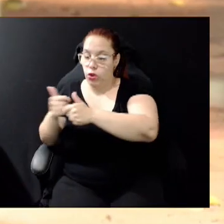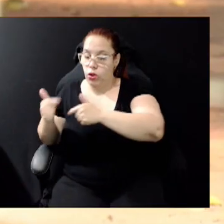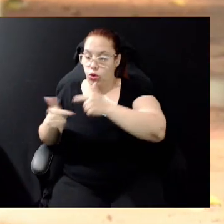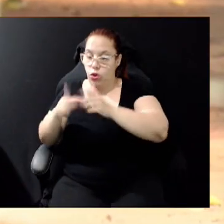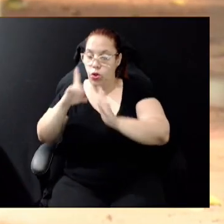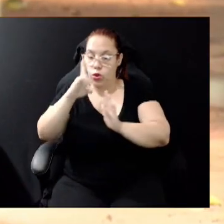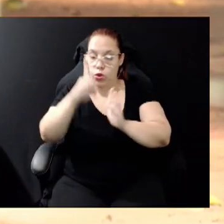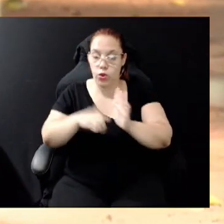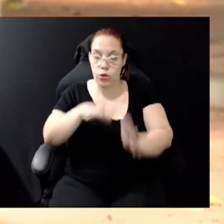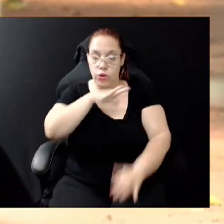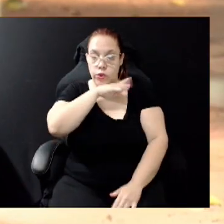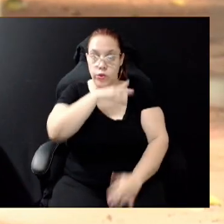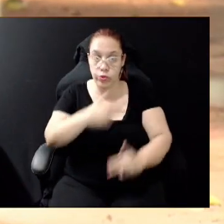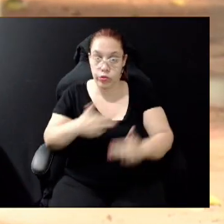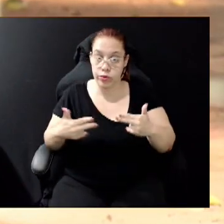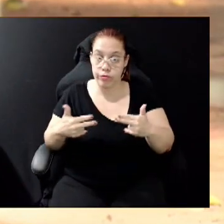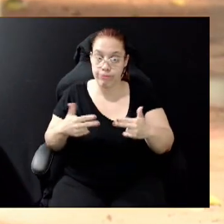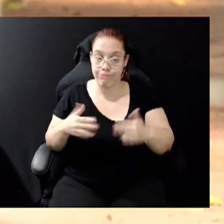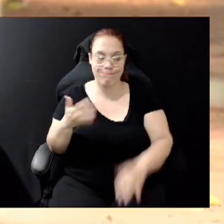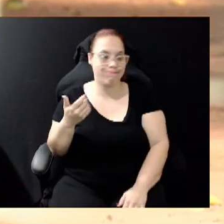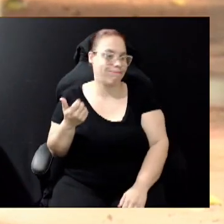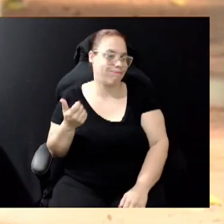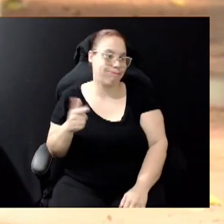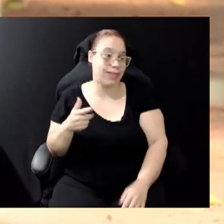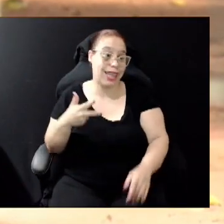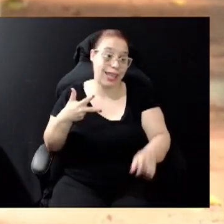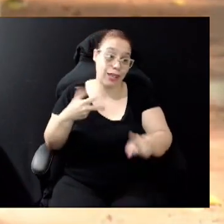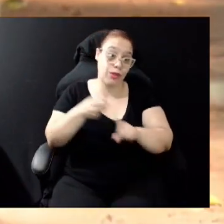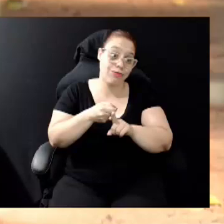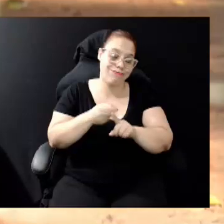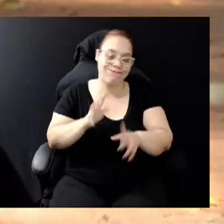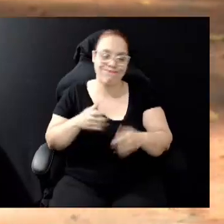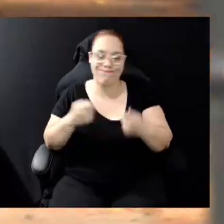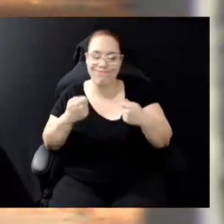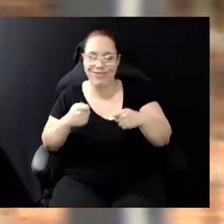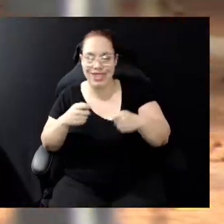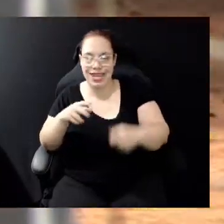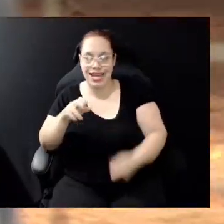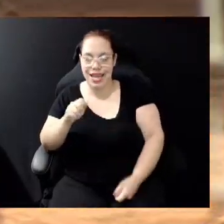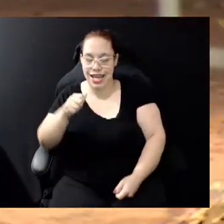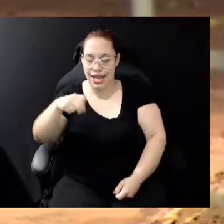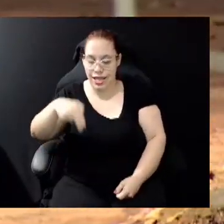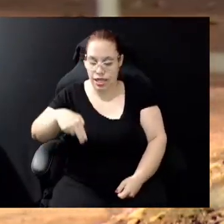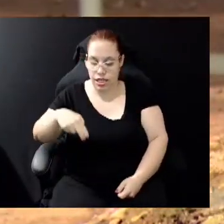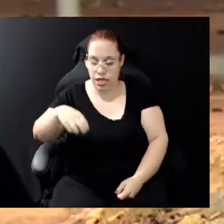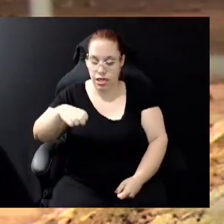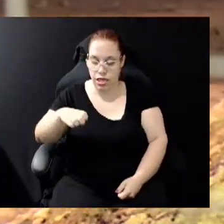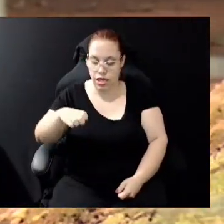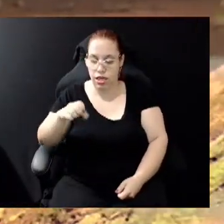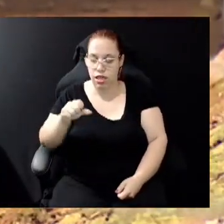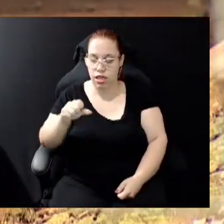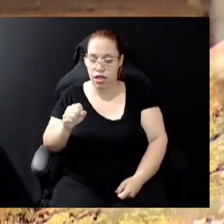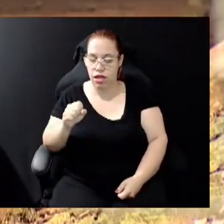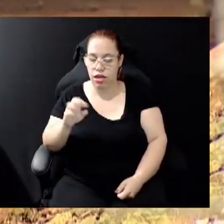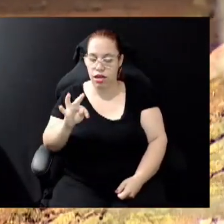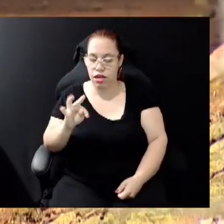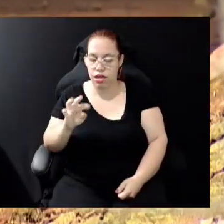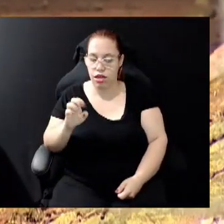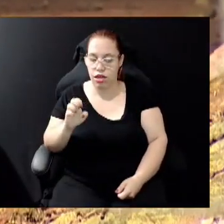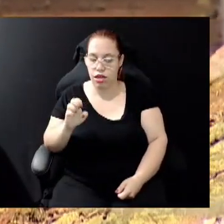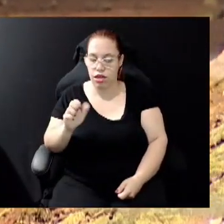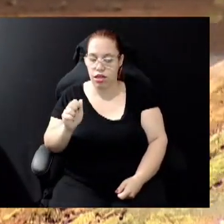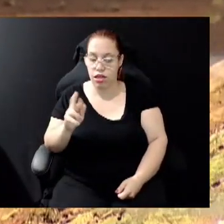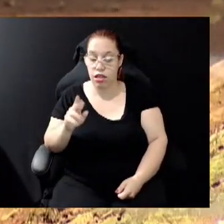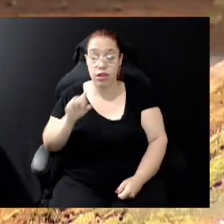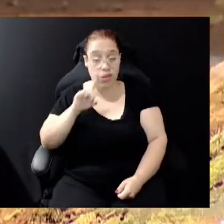animal, sem precisar anestesiar, mas muitas das vezes a gente precisa anestesiar ainda esses animais, e aí no caso de uma gestação seria um risco,